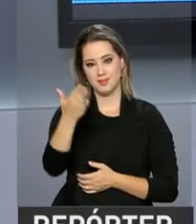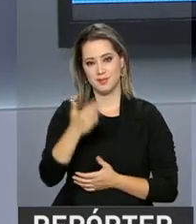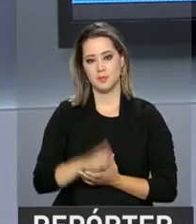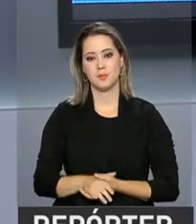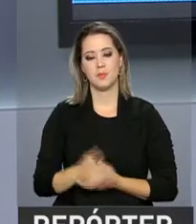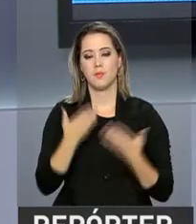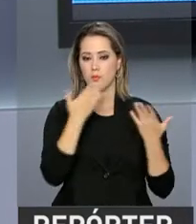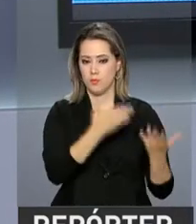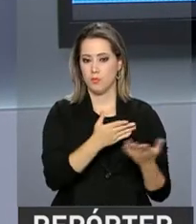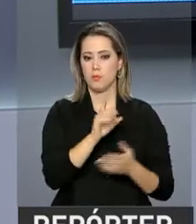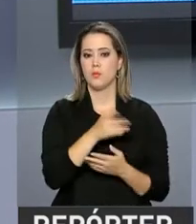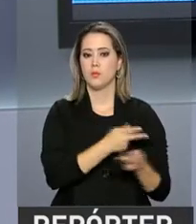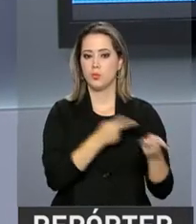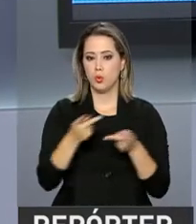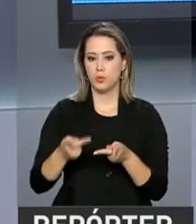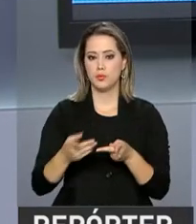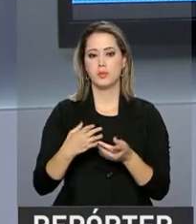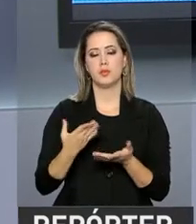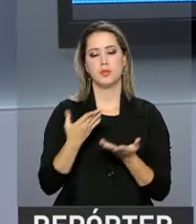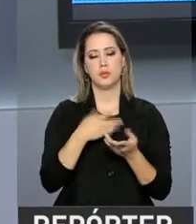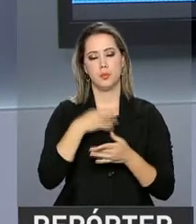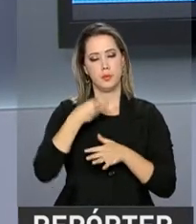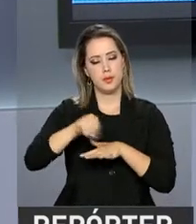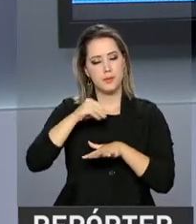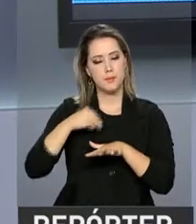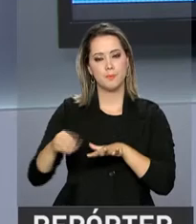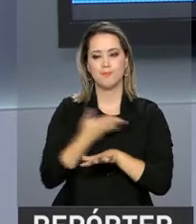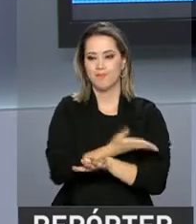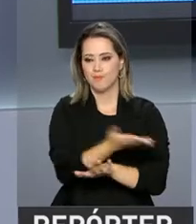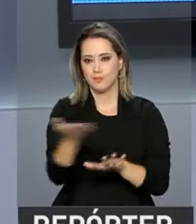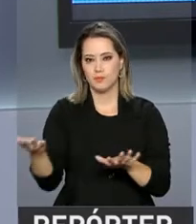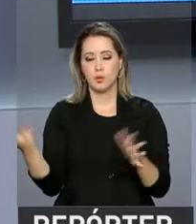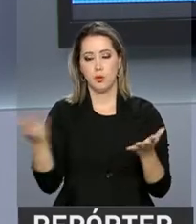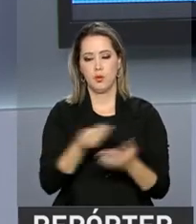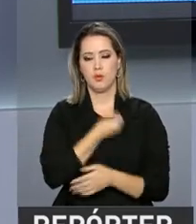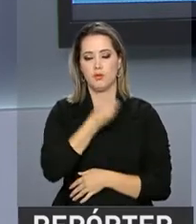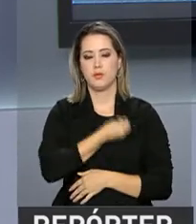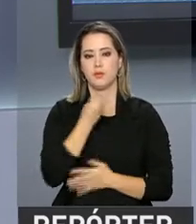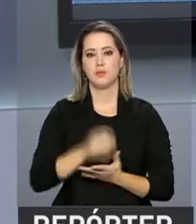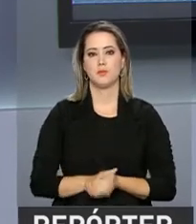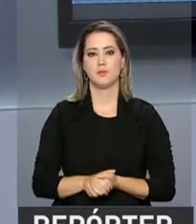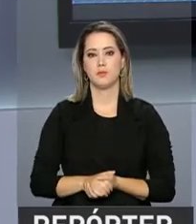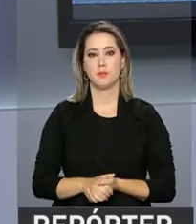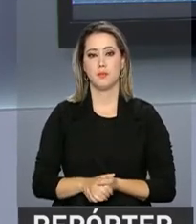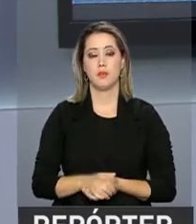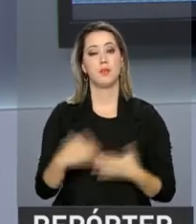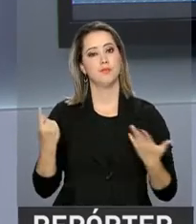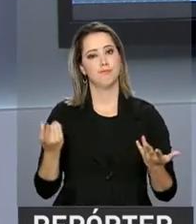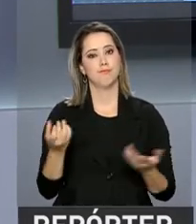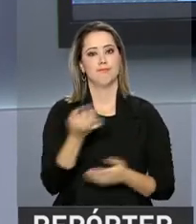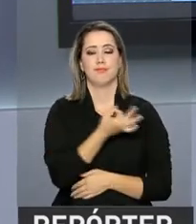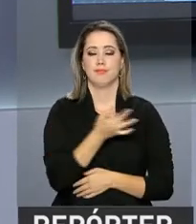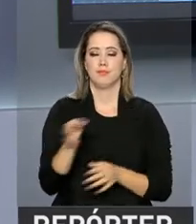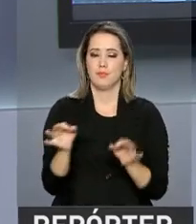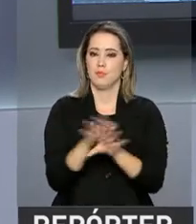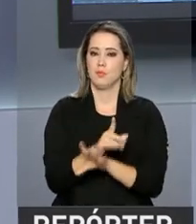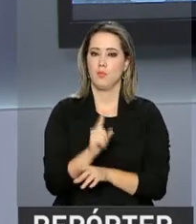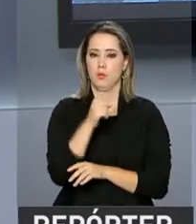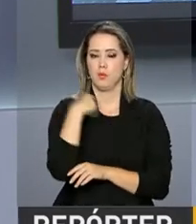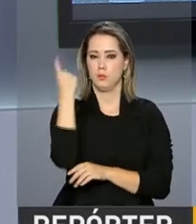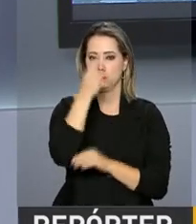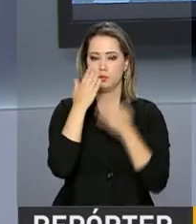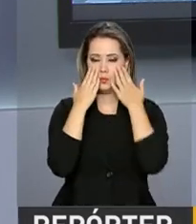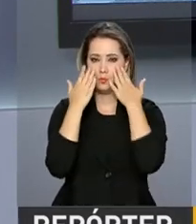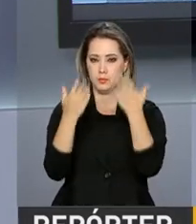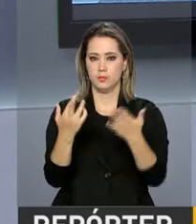você e ao auditor entrevistado pelas informações passadas aqui ao vivo para a gente. E nós vamos ficando por aqui. Voltaremos em uma hora,